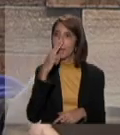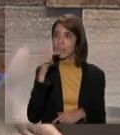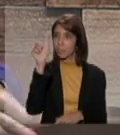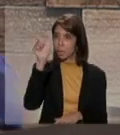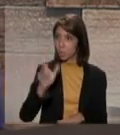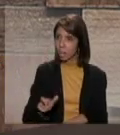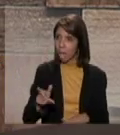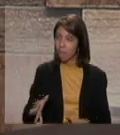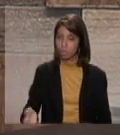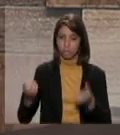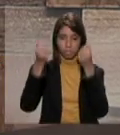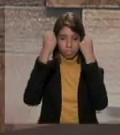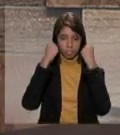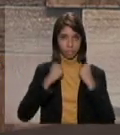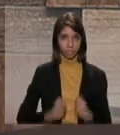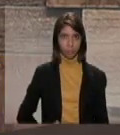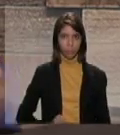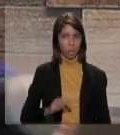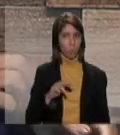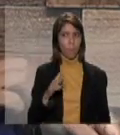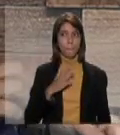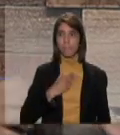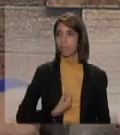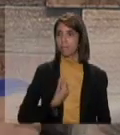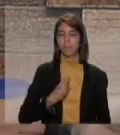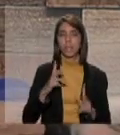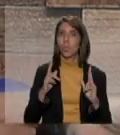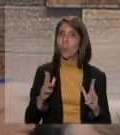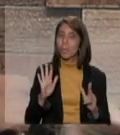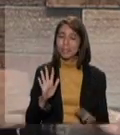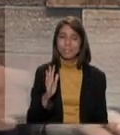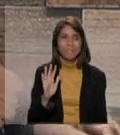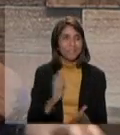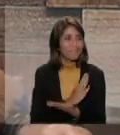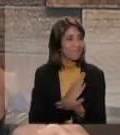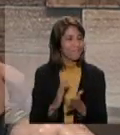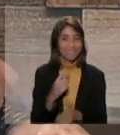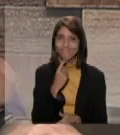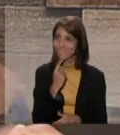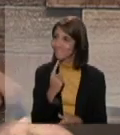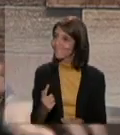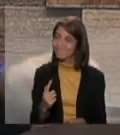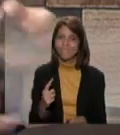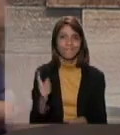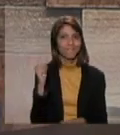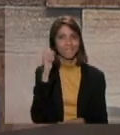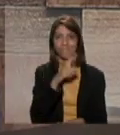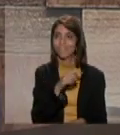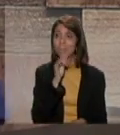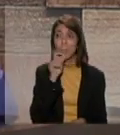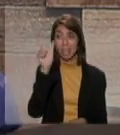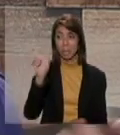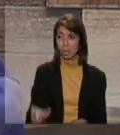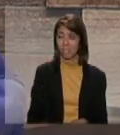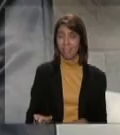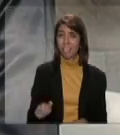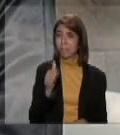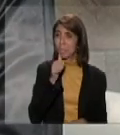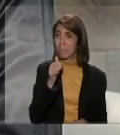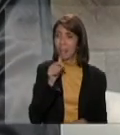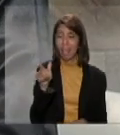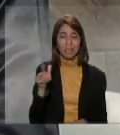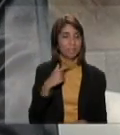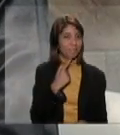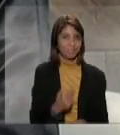ator, você veste aquele personagem, não quer dizer que você viva aquele personagem, mas eu não consigo, tem certas coisas que eu não consigo. Esse, por exemplo, eu não